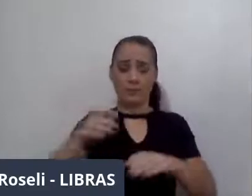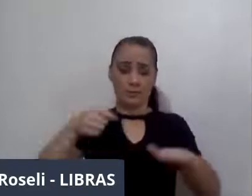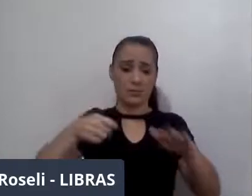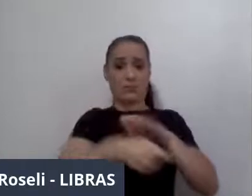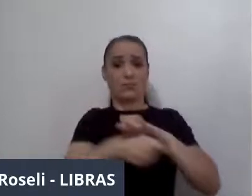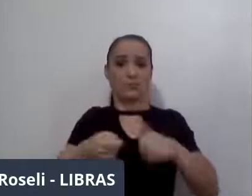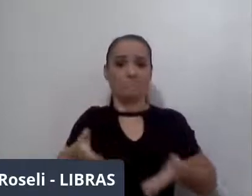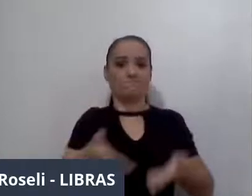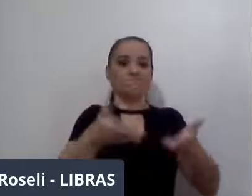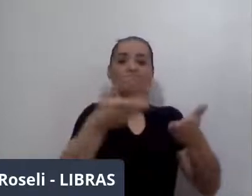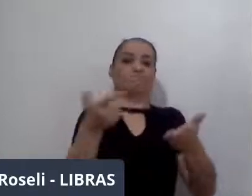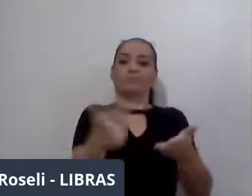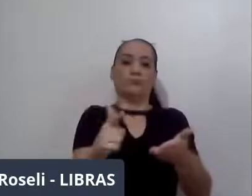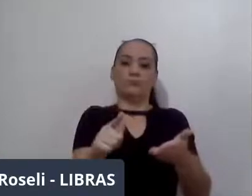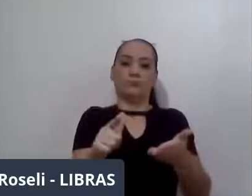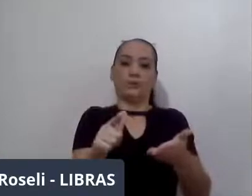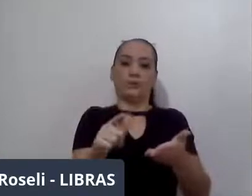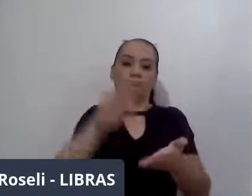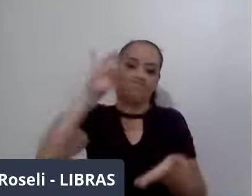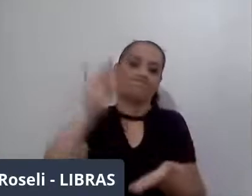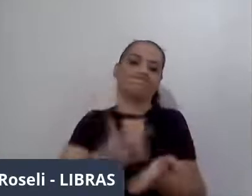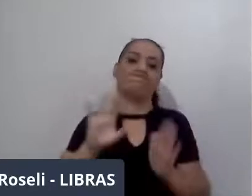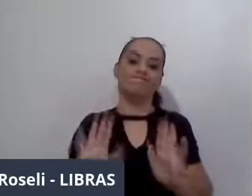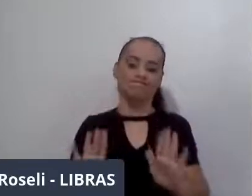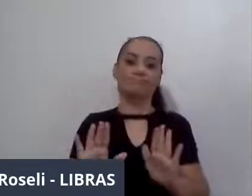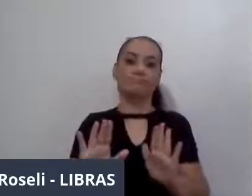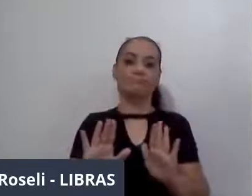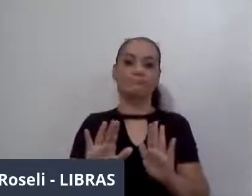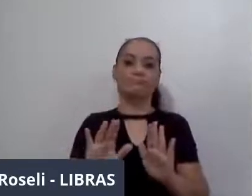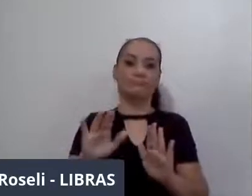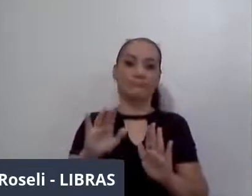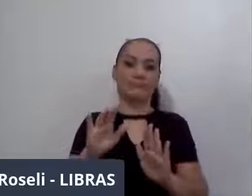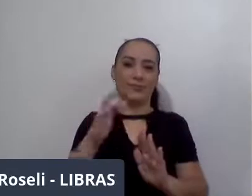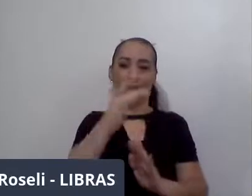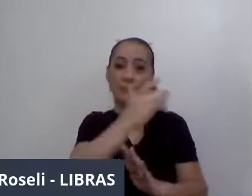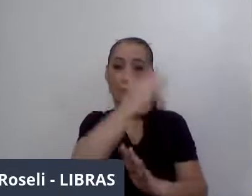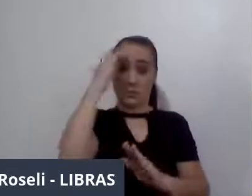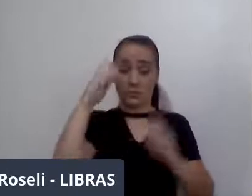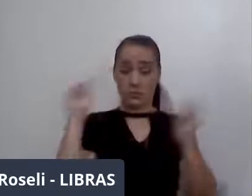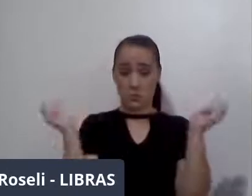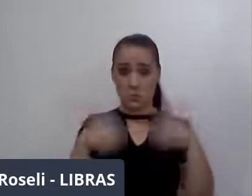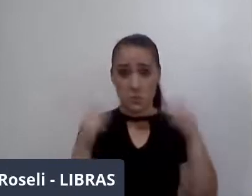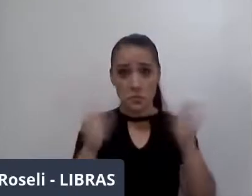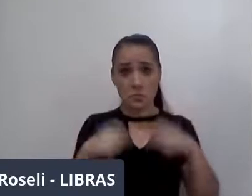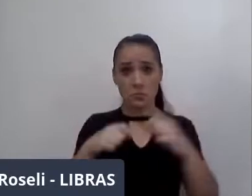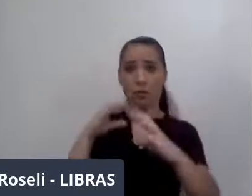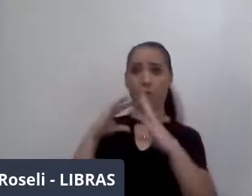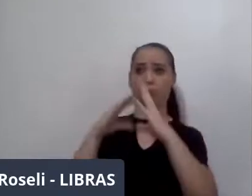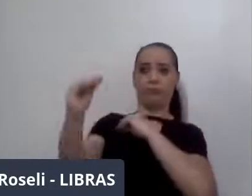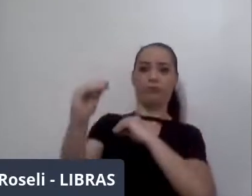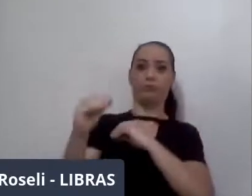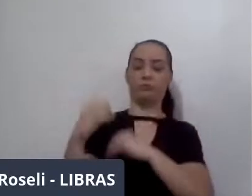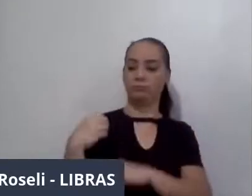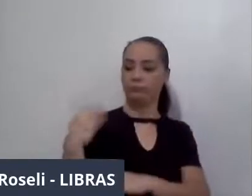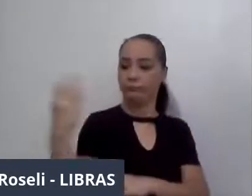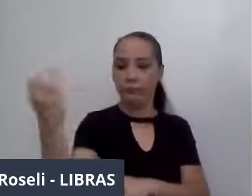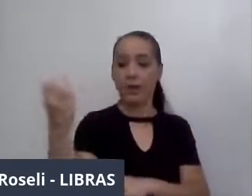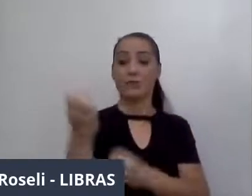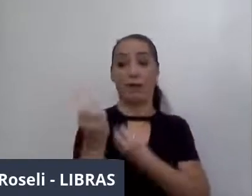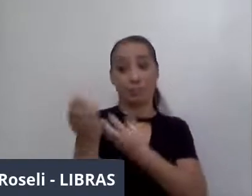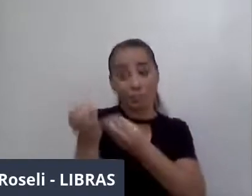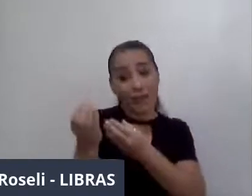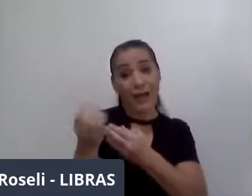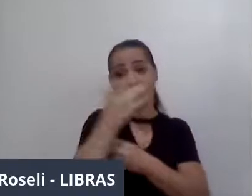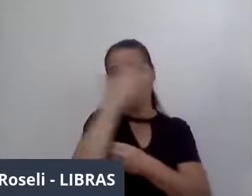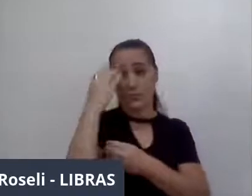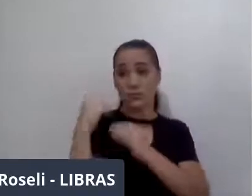E, infelizmente, nós temos muita fuga de cérebros. A gente não tem esses dados específicos de pessoas que saem para estudar, mas a gente tem os